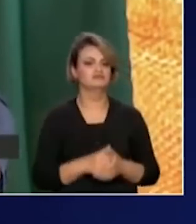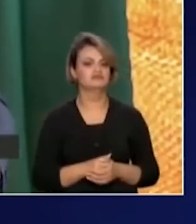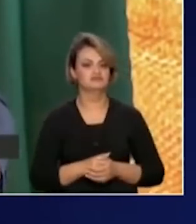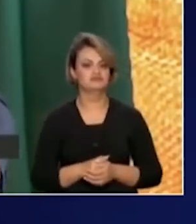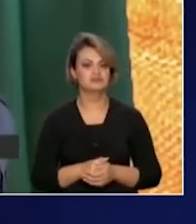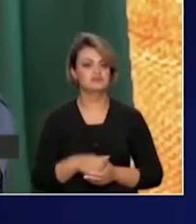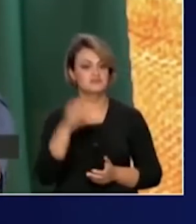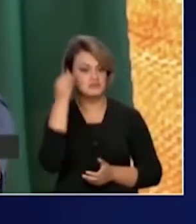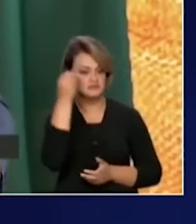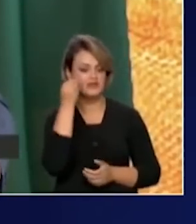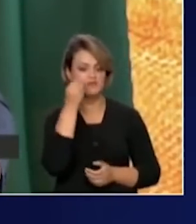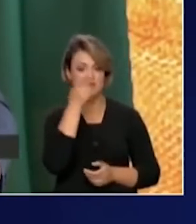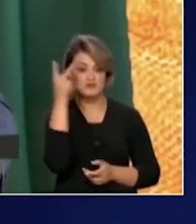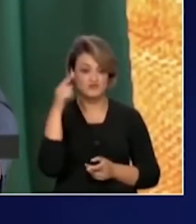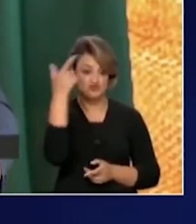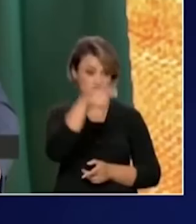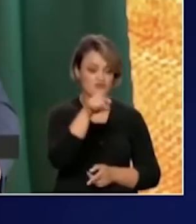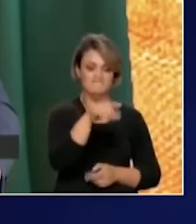Constituição.